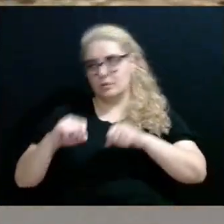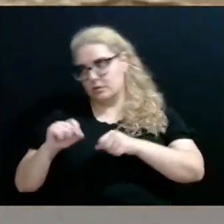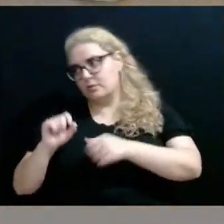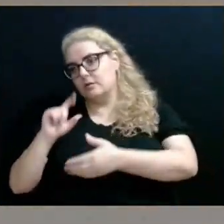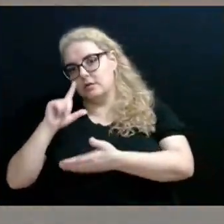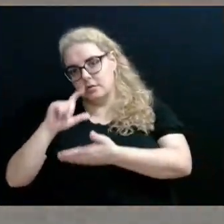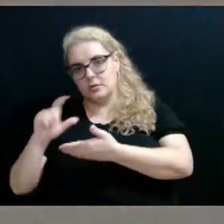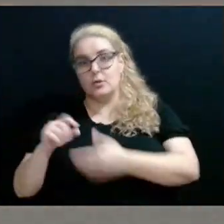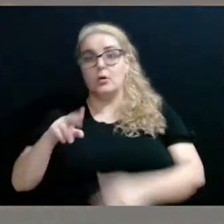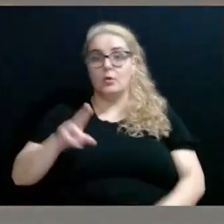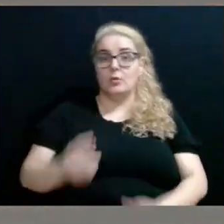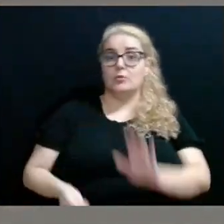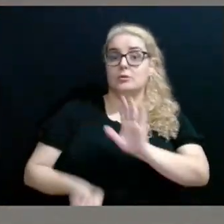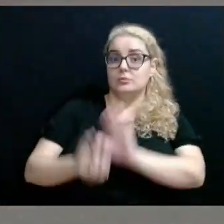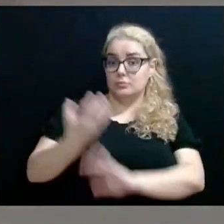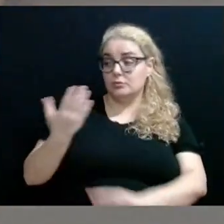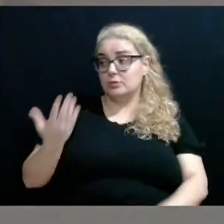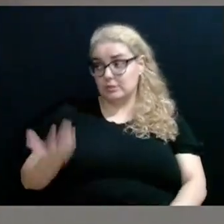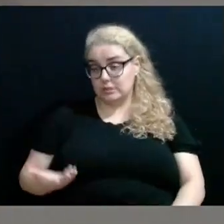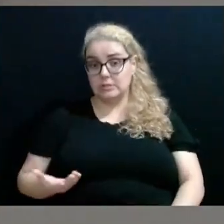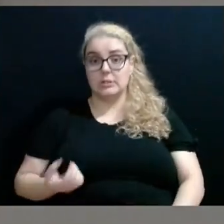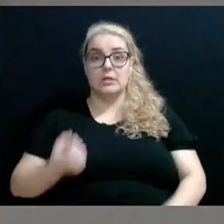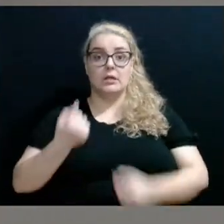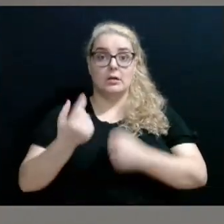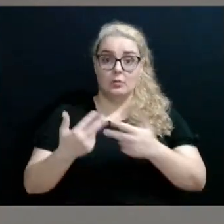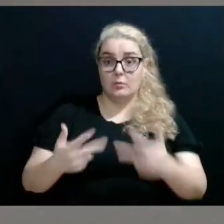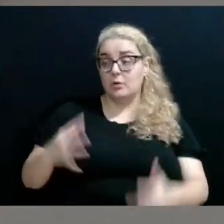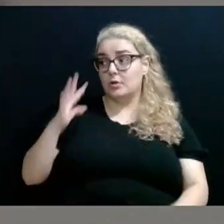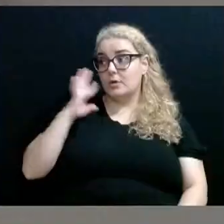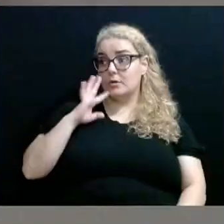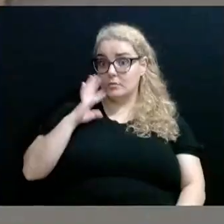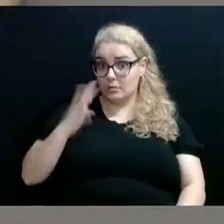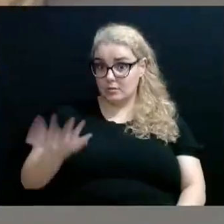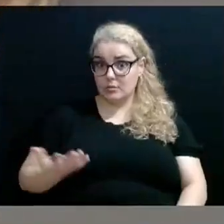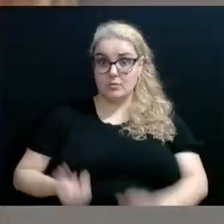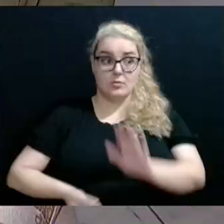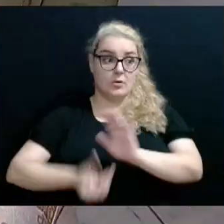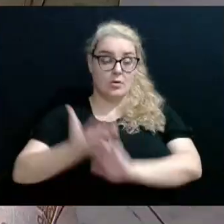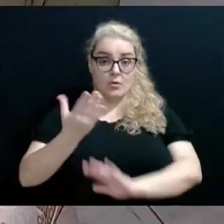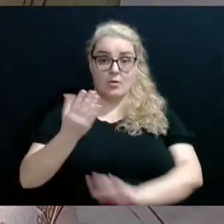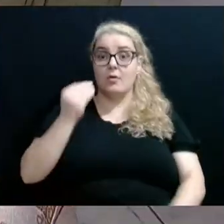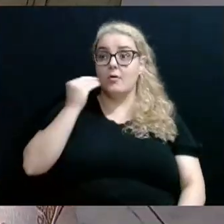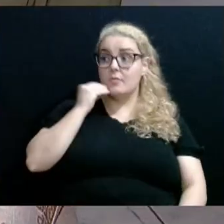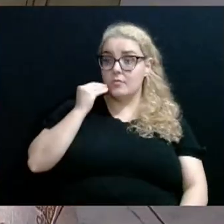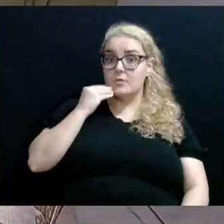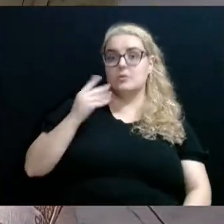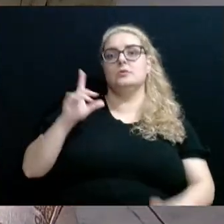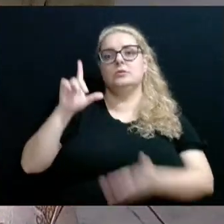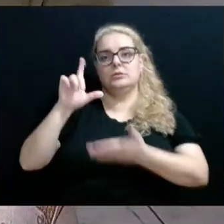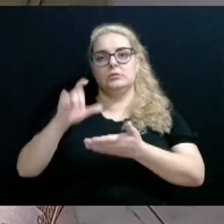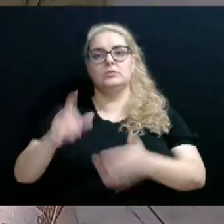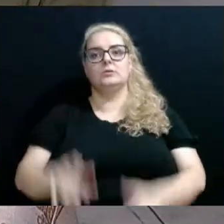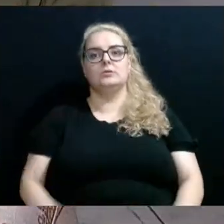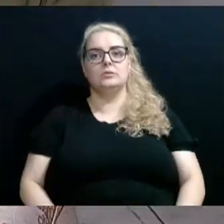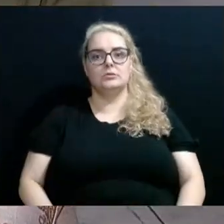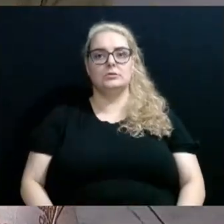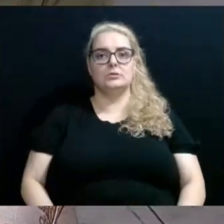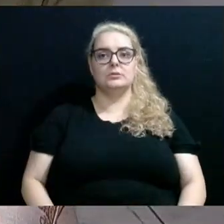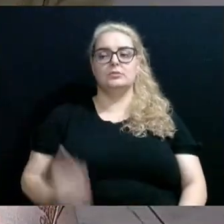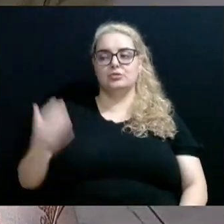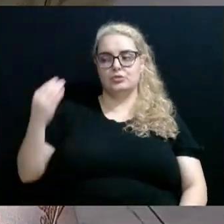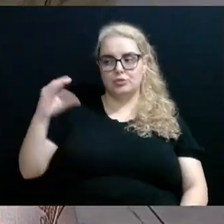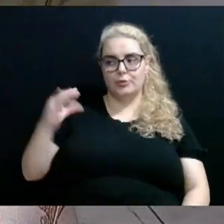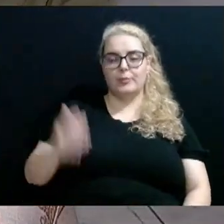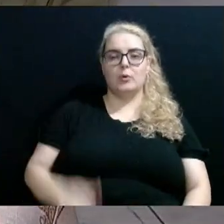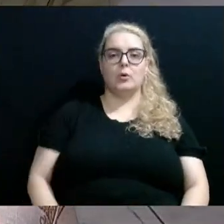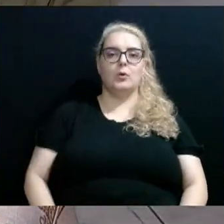vou criar alguma coisa que eu achei legal, eu faço uma criação, faço o teste e posto, entendeu? Sim. É assim. E fora